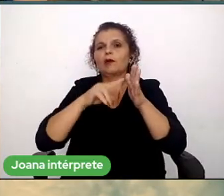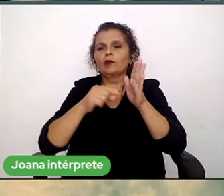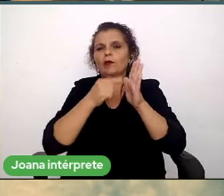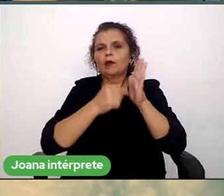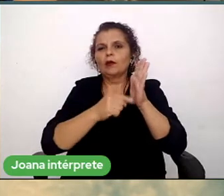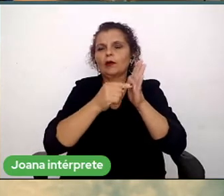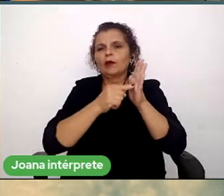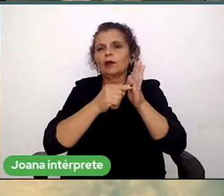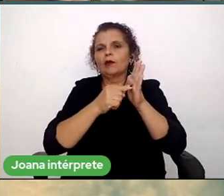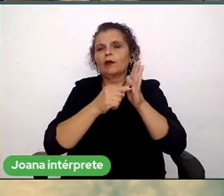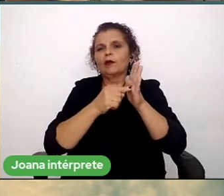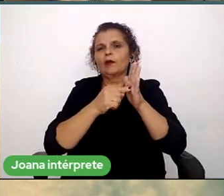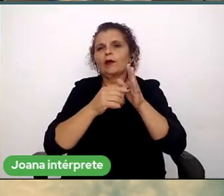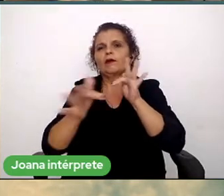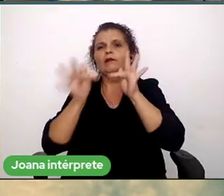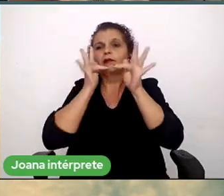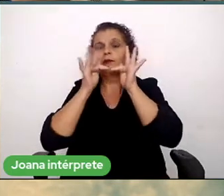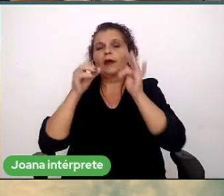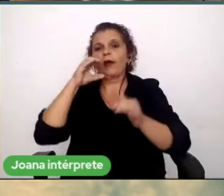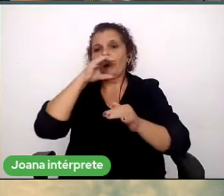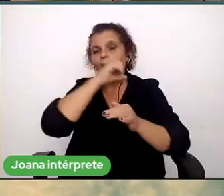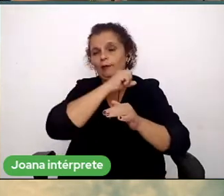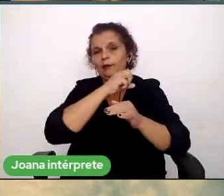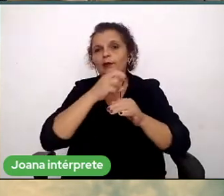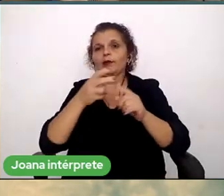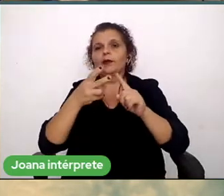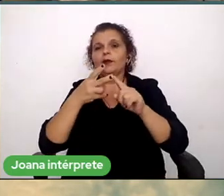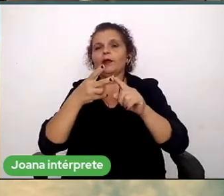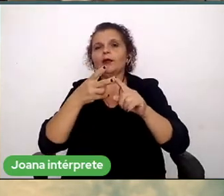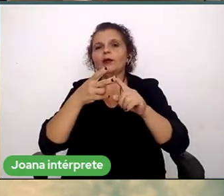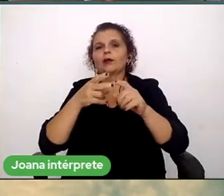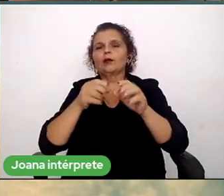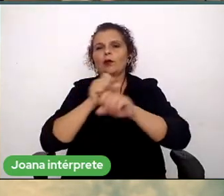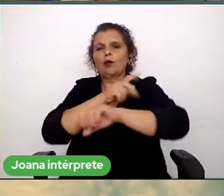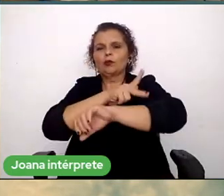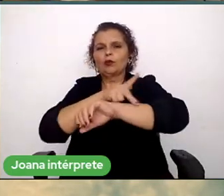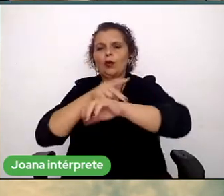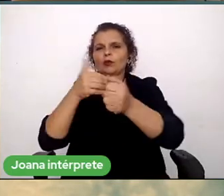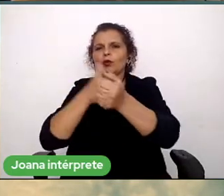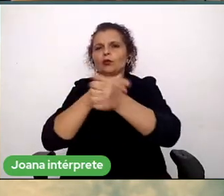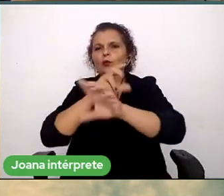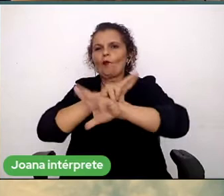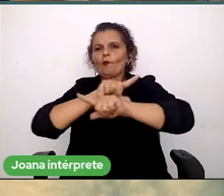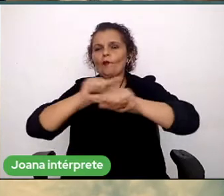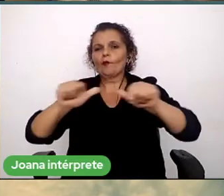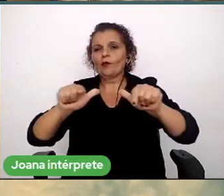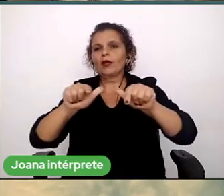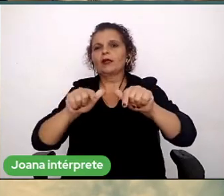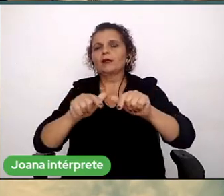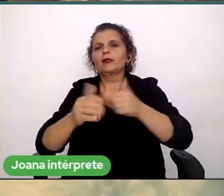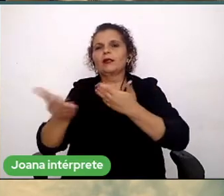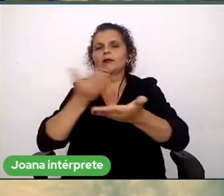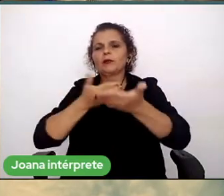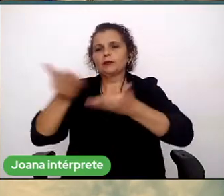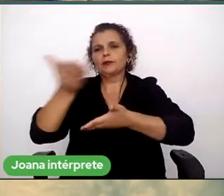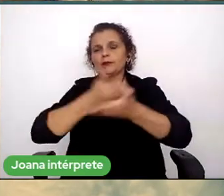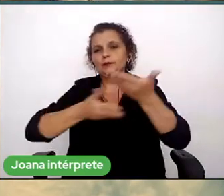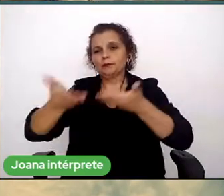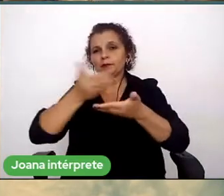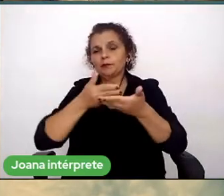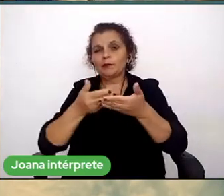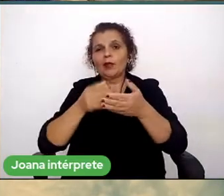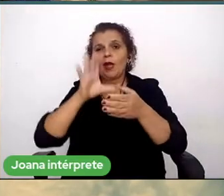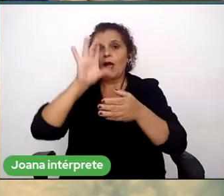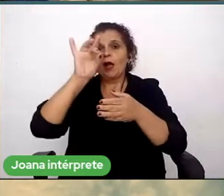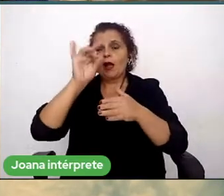Fest o beck rápido a Clean code código Limpo simplicidade e repetibilidade então são ou cada uma